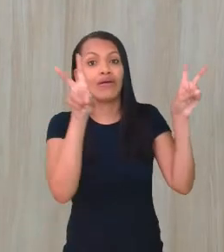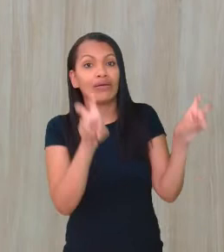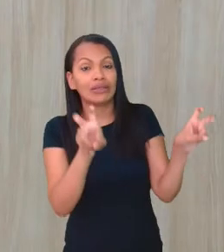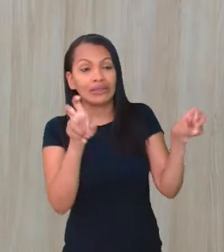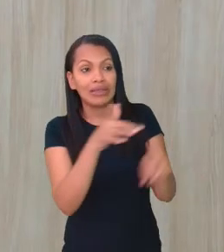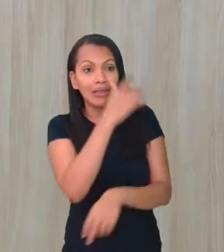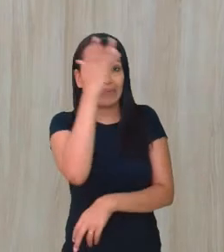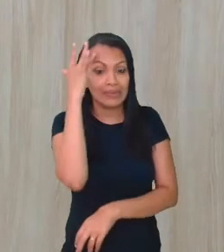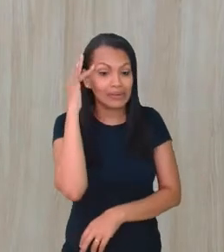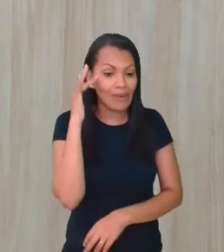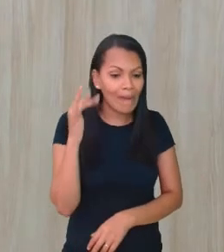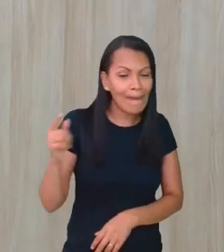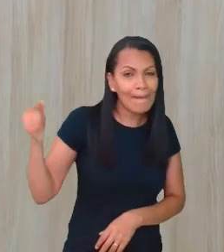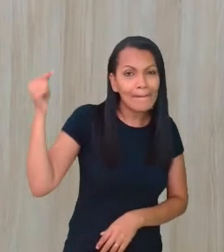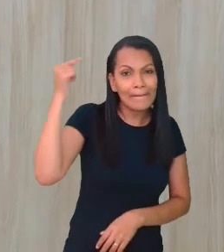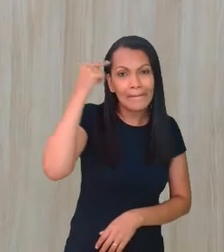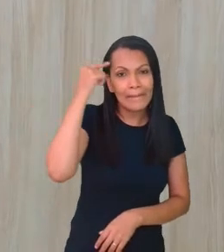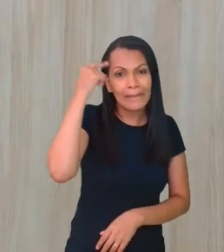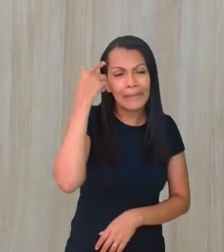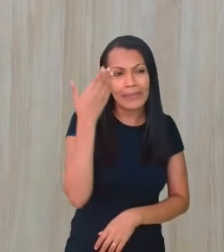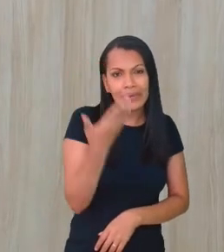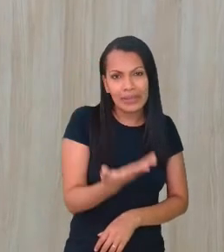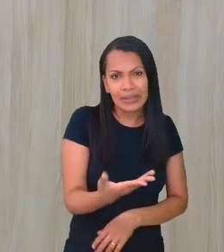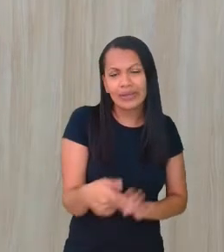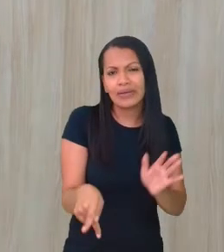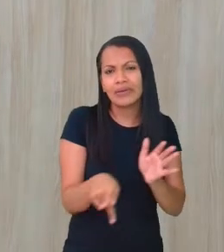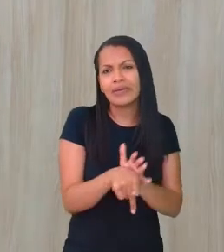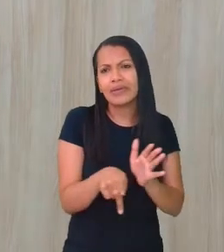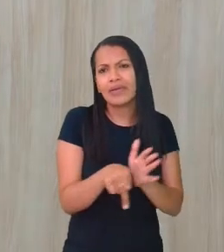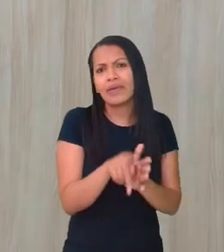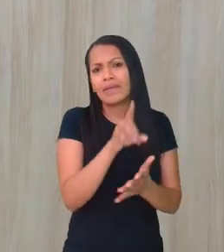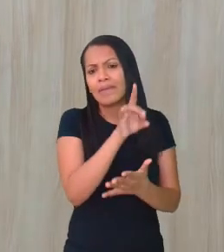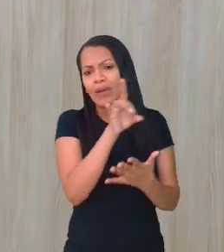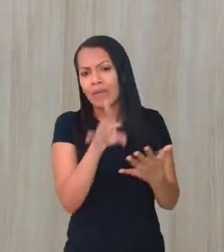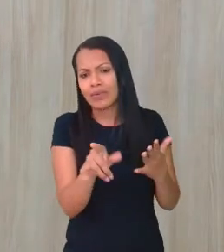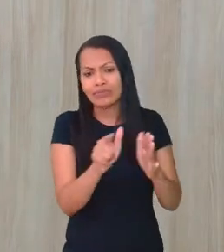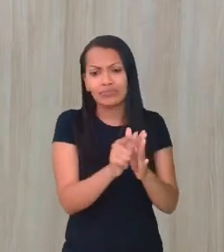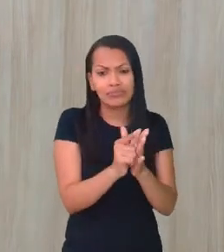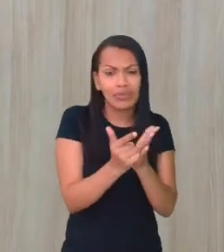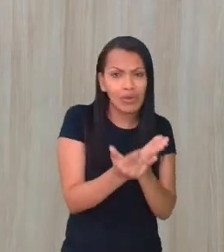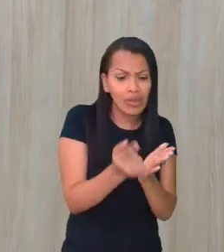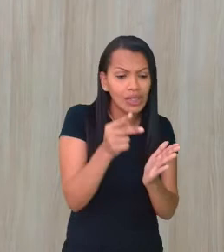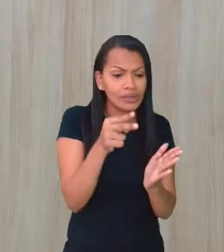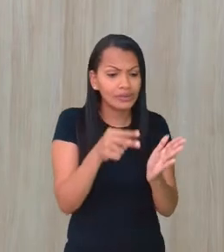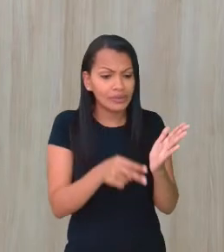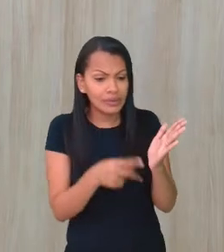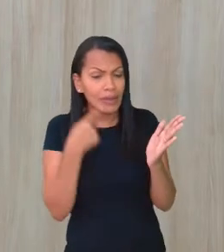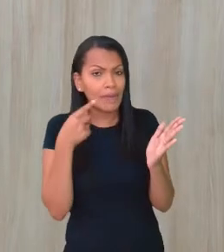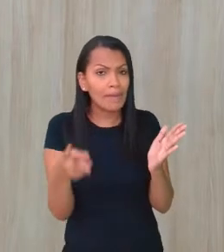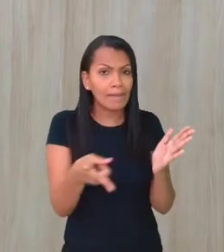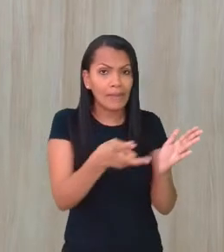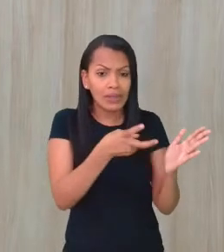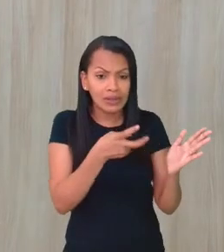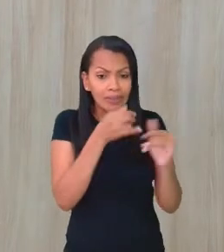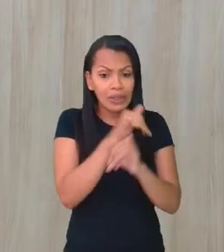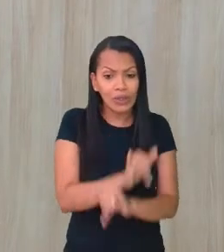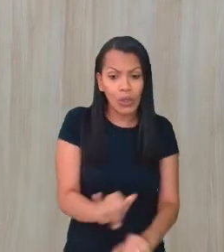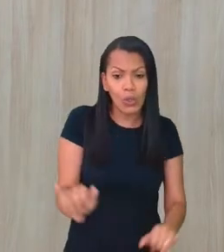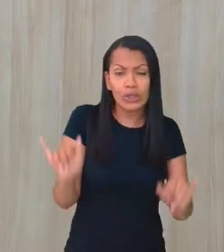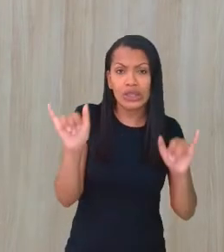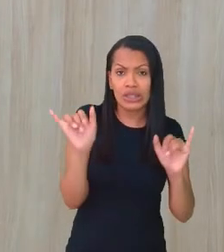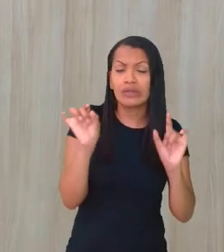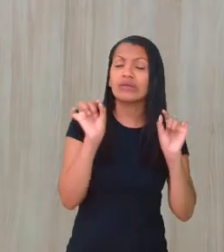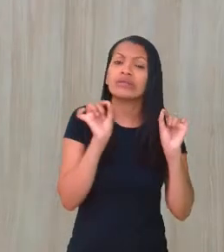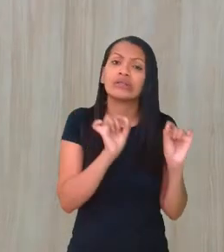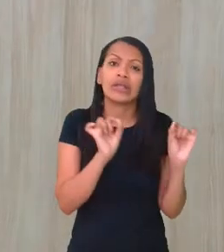esteja pensando sobre eles, né? Especialmente quando se lê o jornal e aí a gente absorve as notícias, as reportagens e